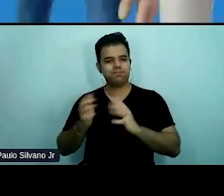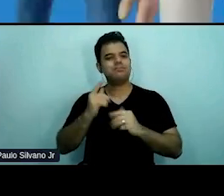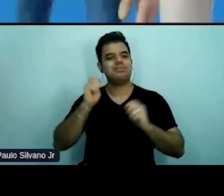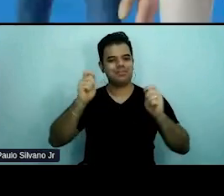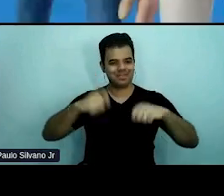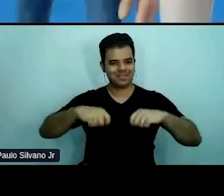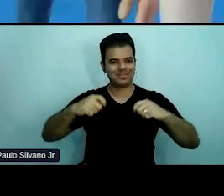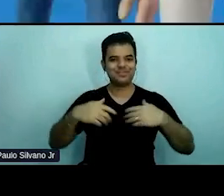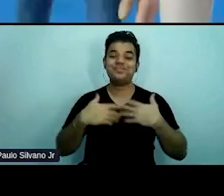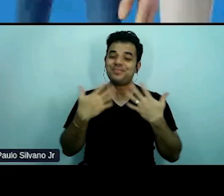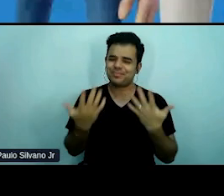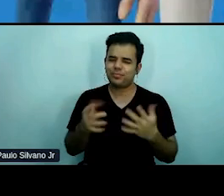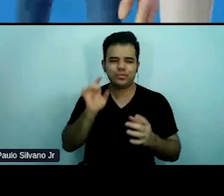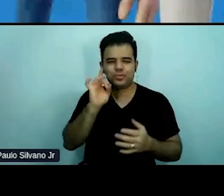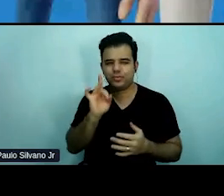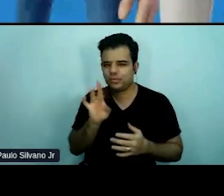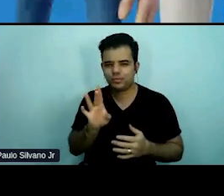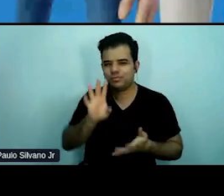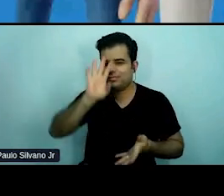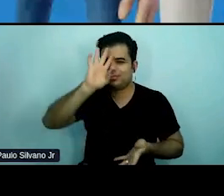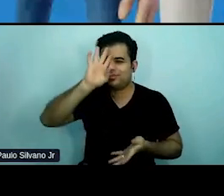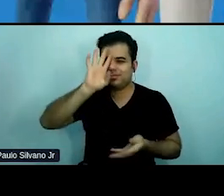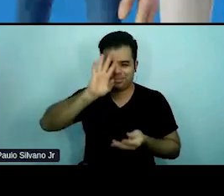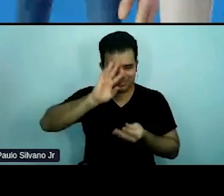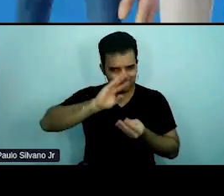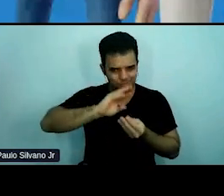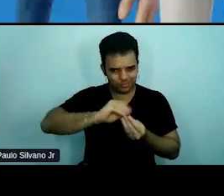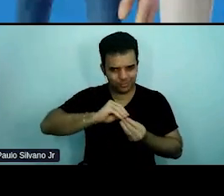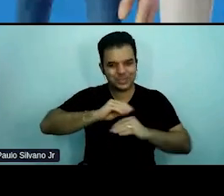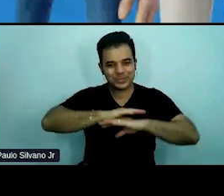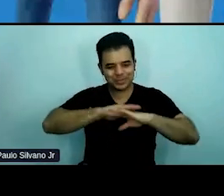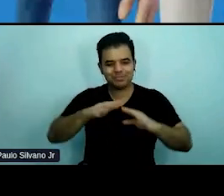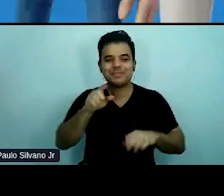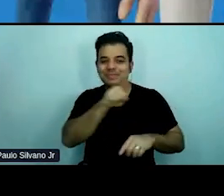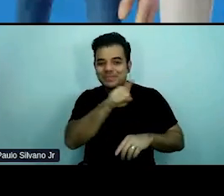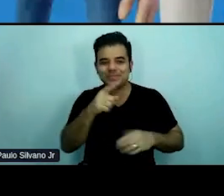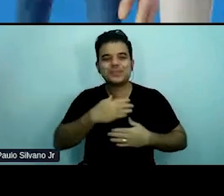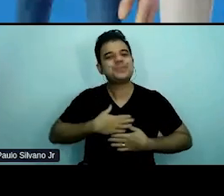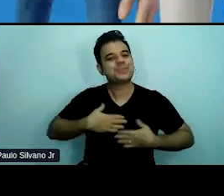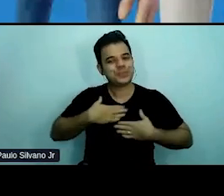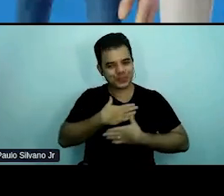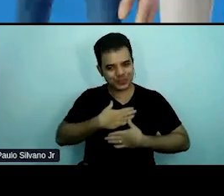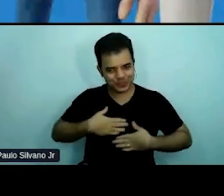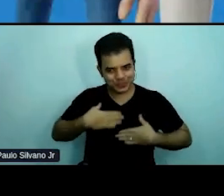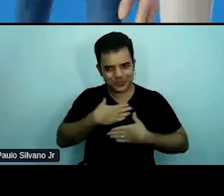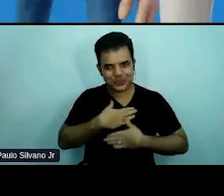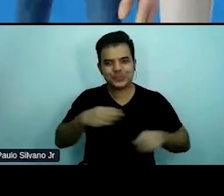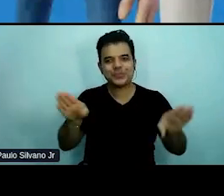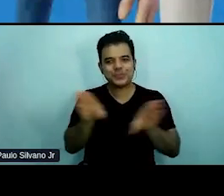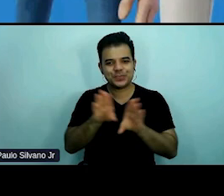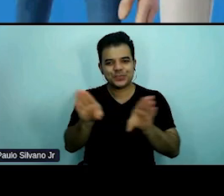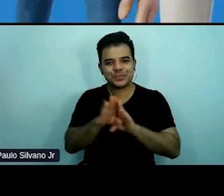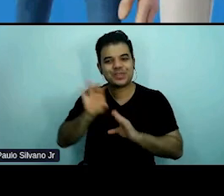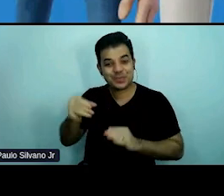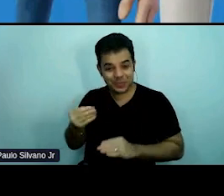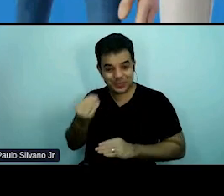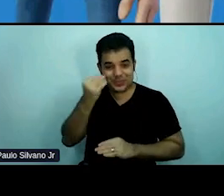Bom, então é isso, pessoal. Espero que vocês tenham gostado e aproveitado, tá, a